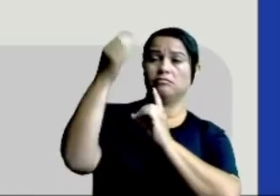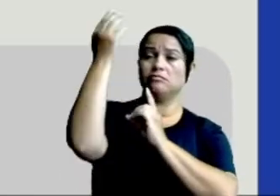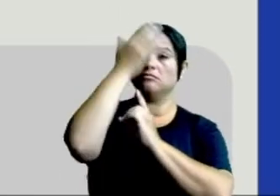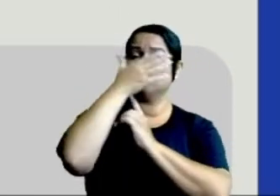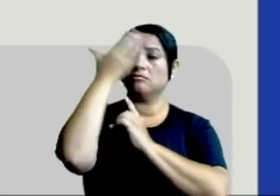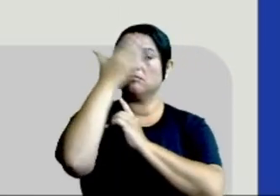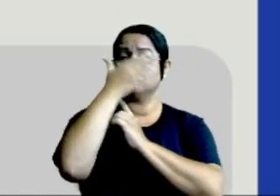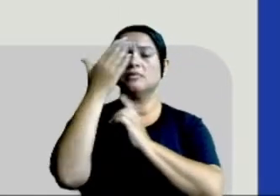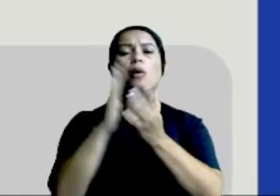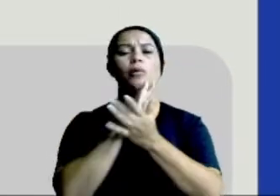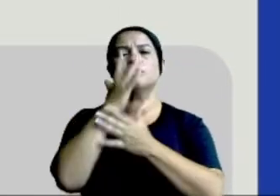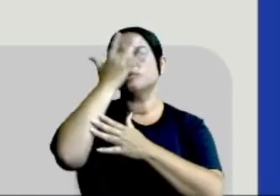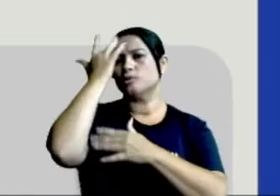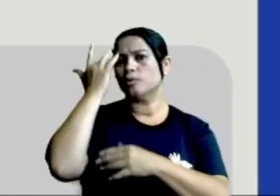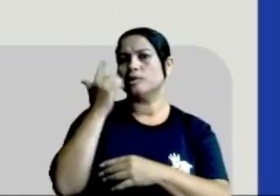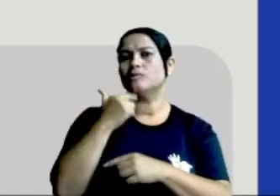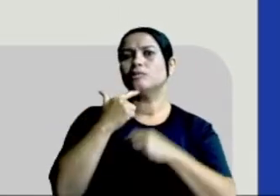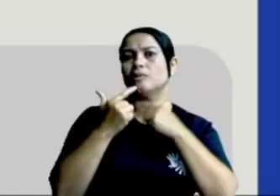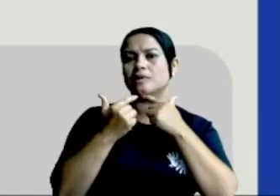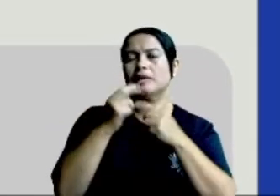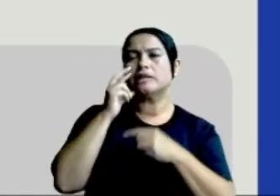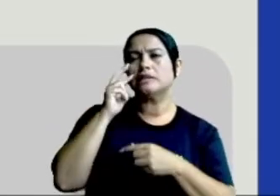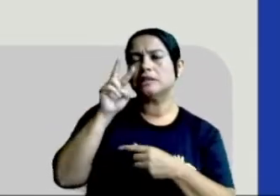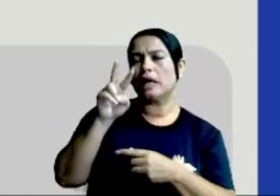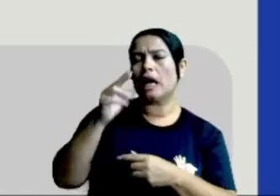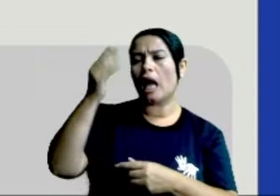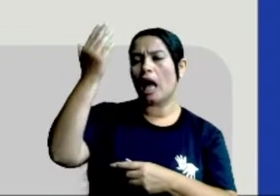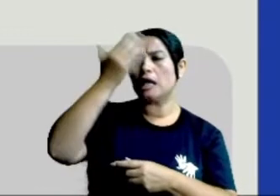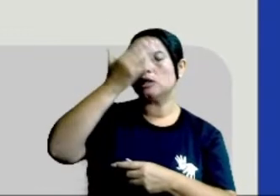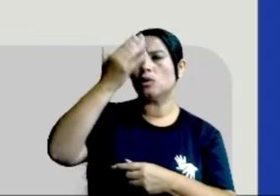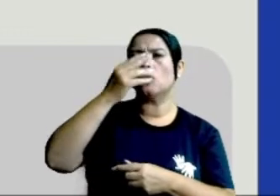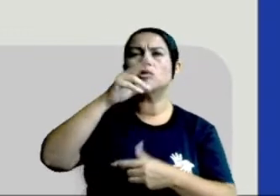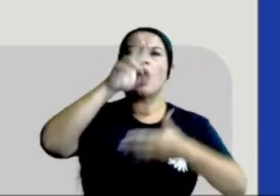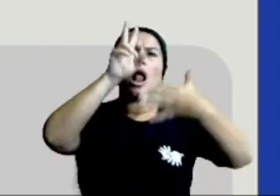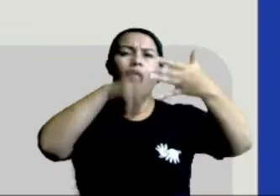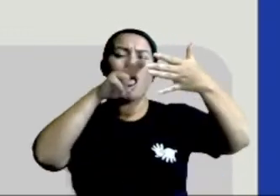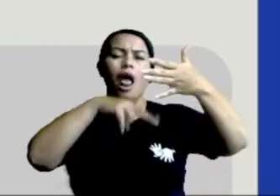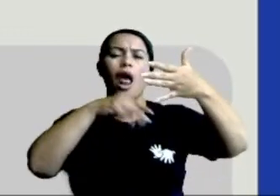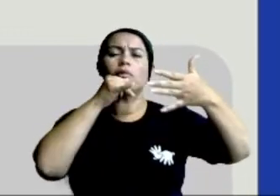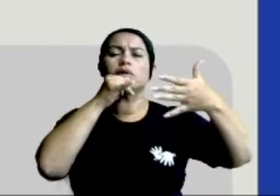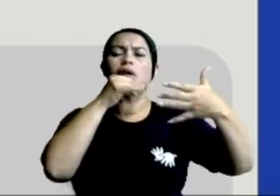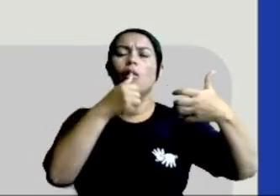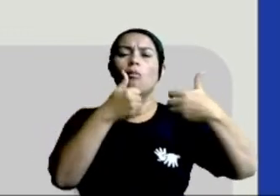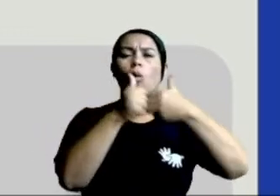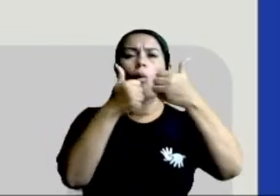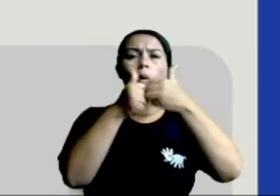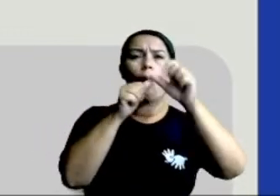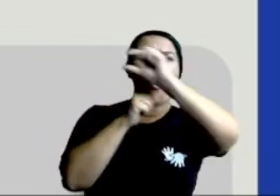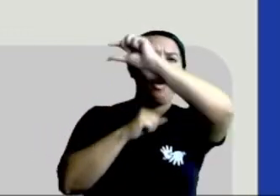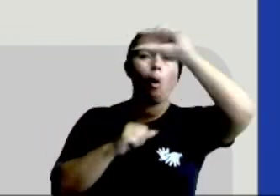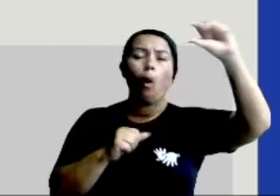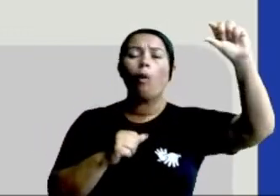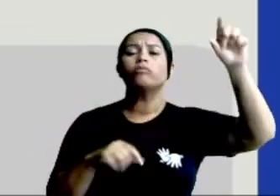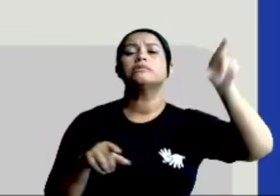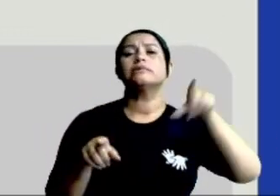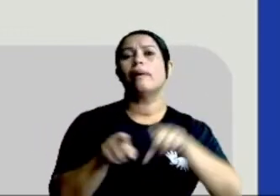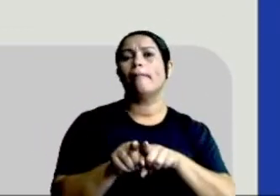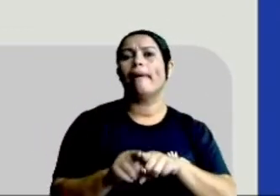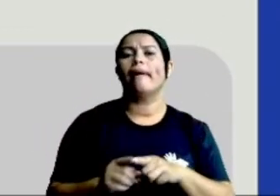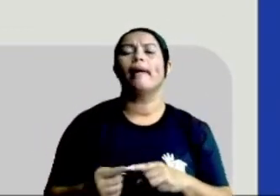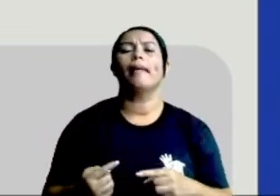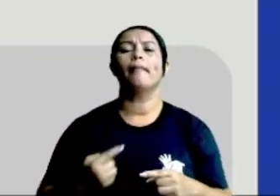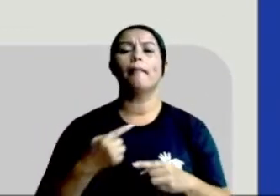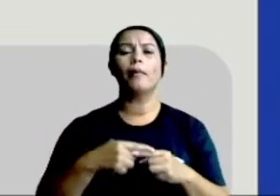Algumas pessoas possuem essa dificuldade de enxergar letreiros de ônibus, placas em portas, porque ela possui